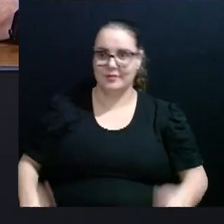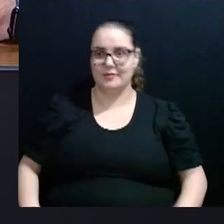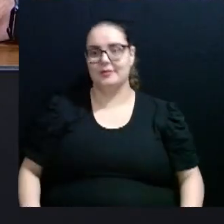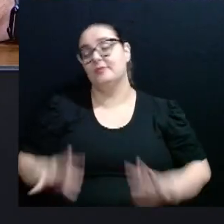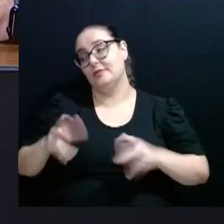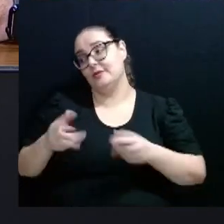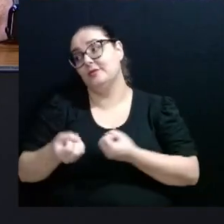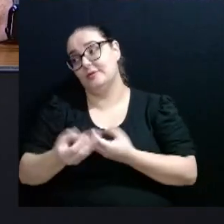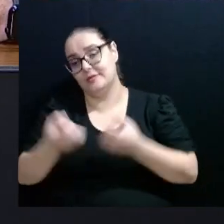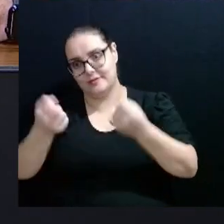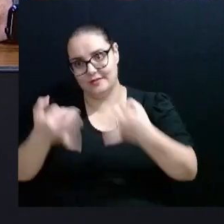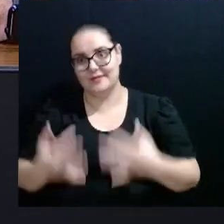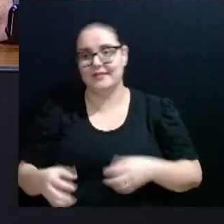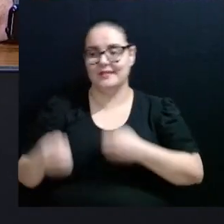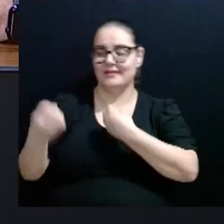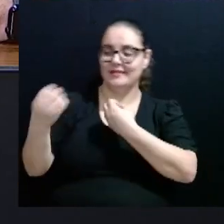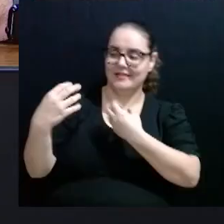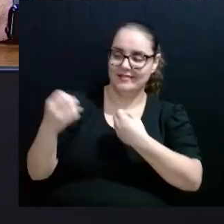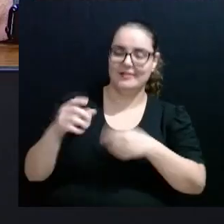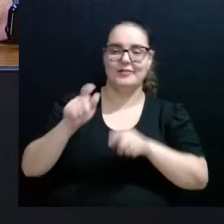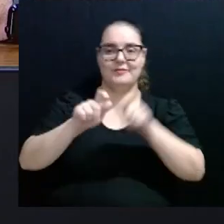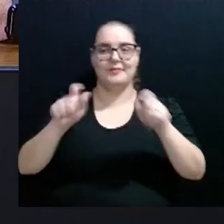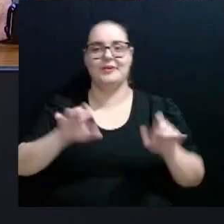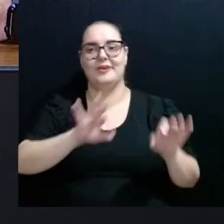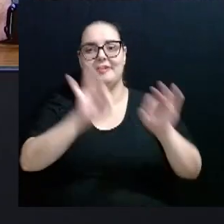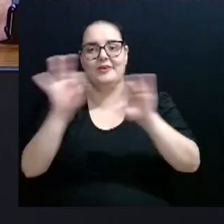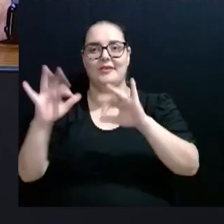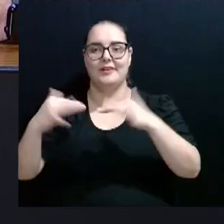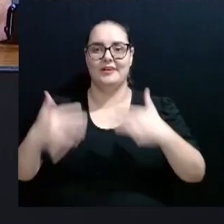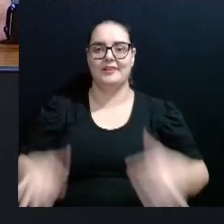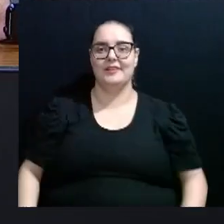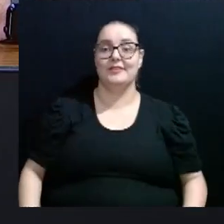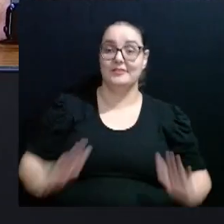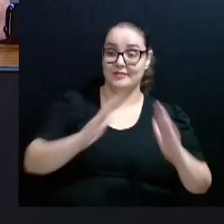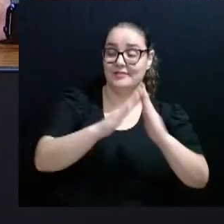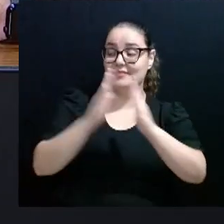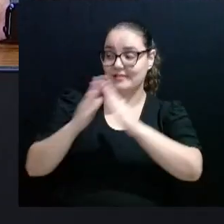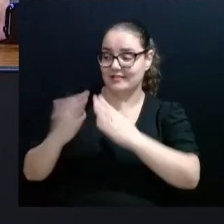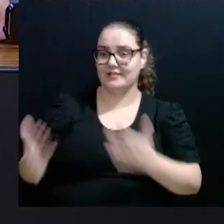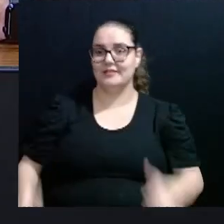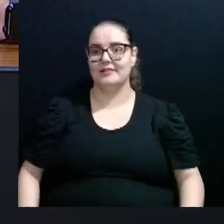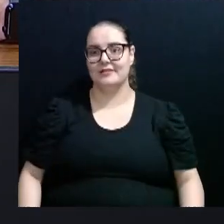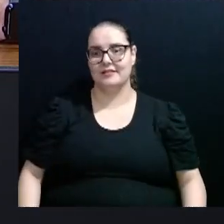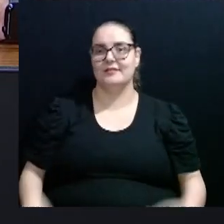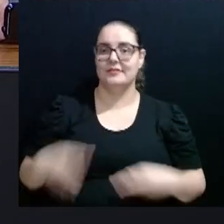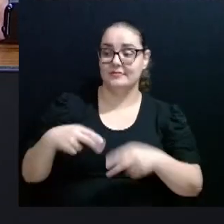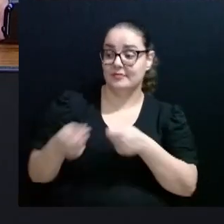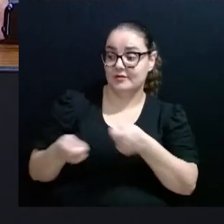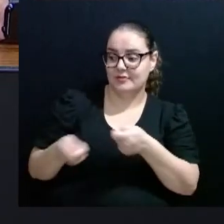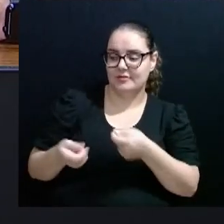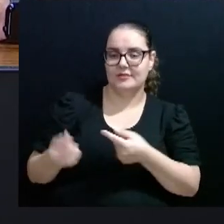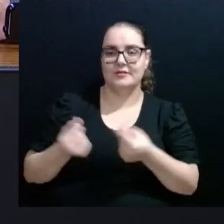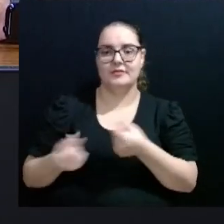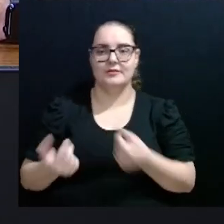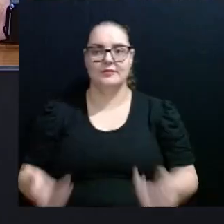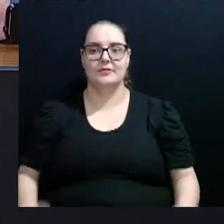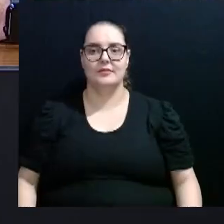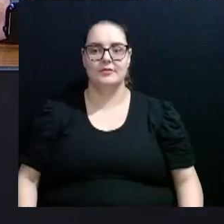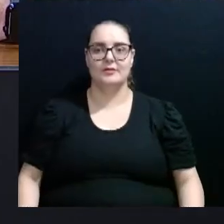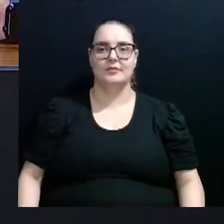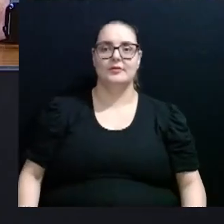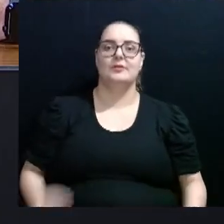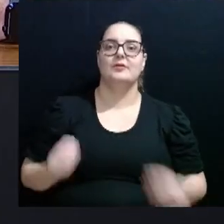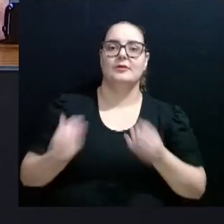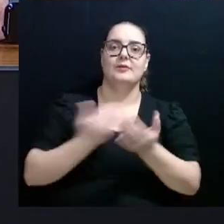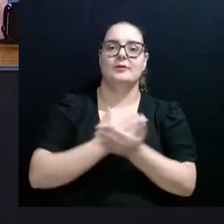essa aula para o pessoal que está em casa. Dessa questão, né? De como economizar, né? De como começar um